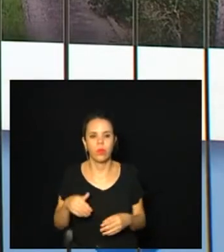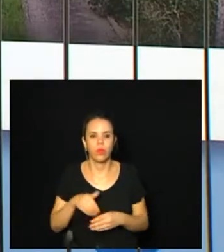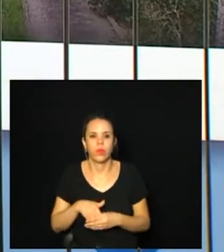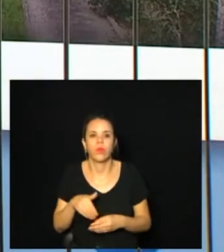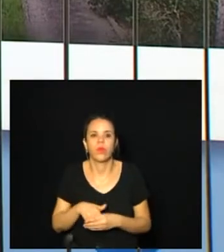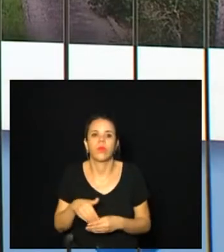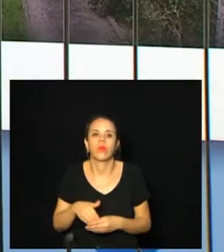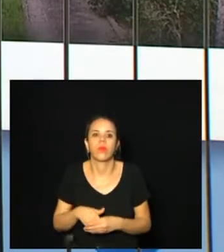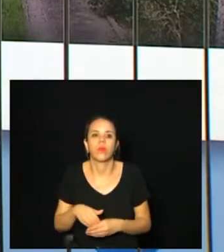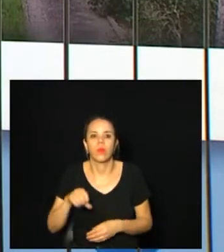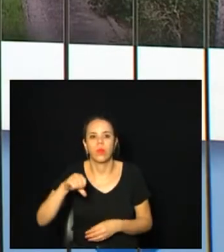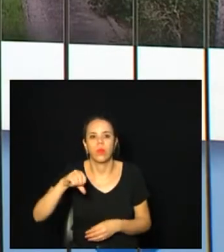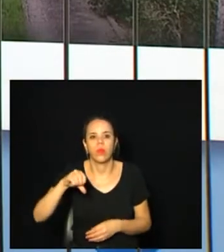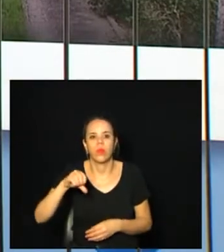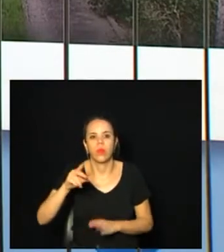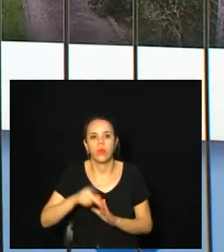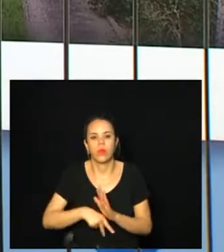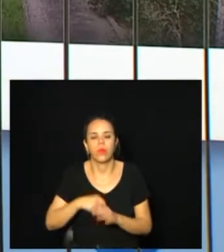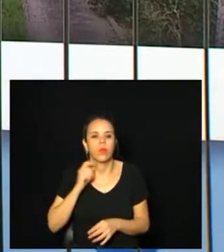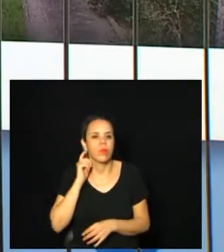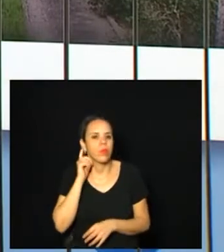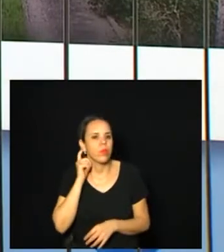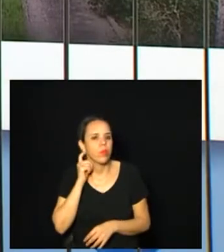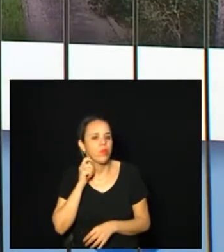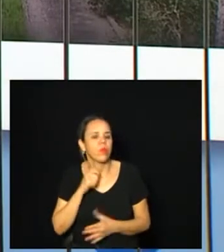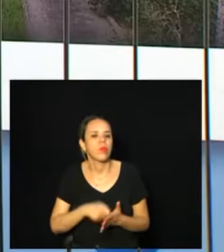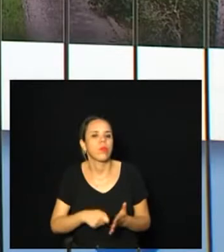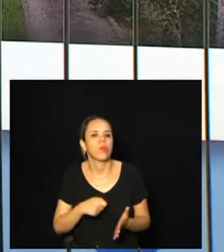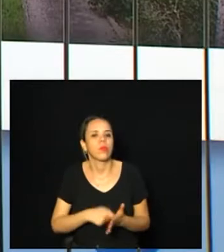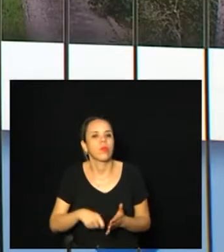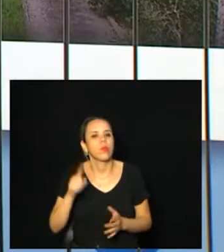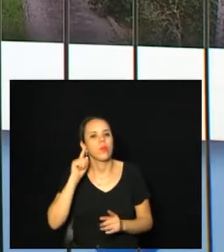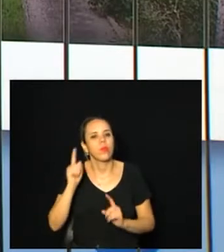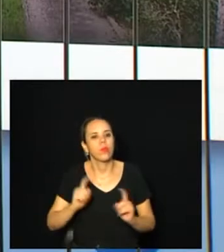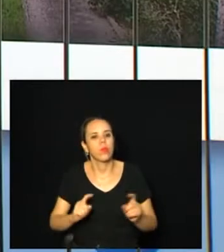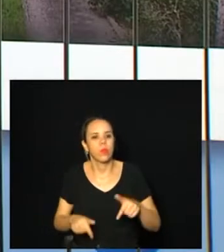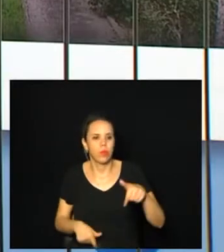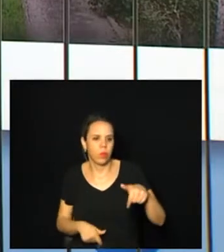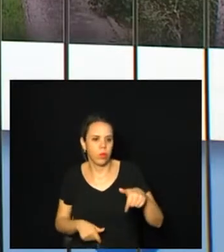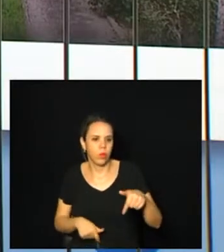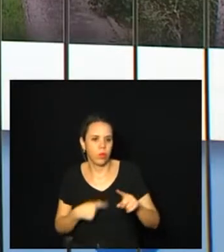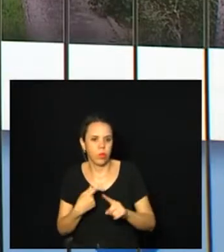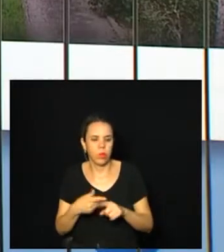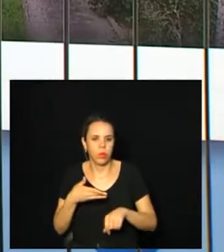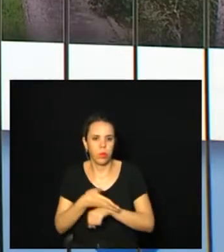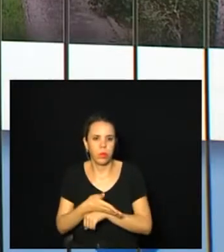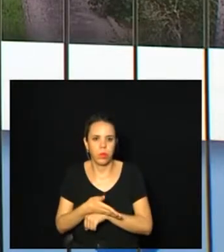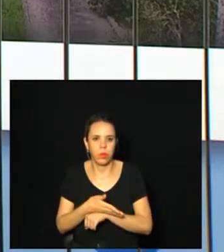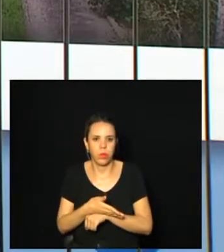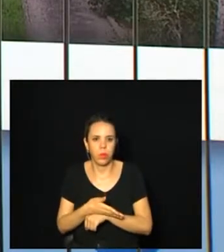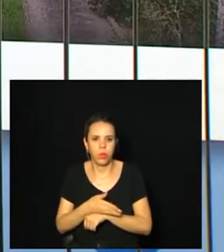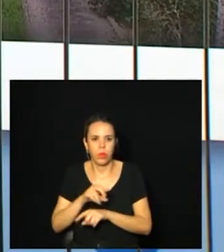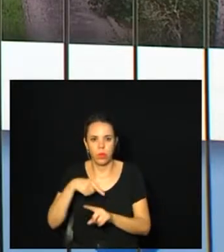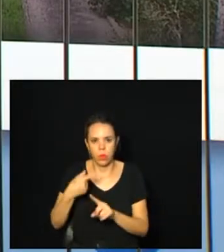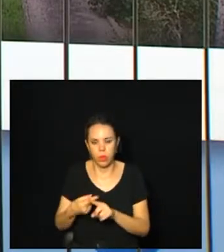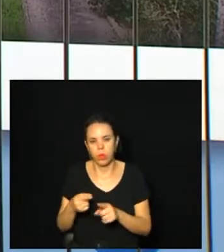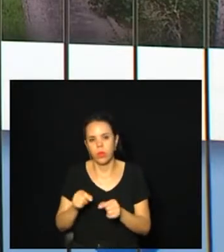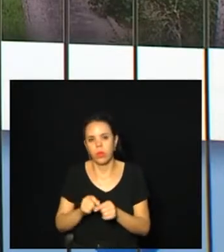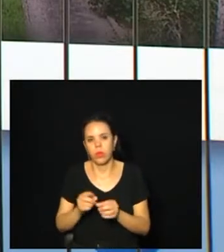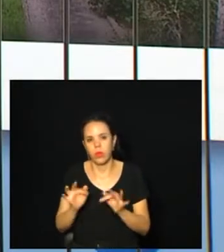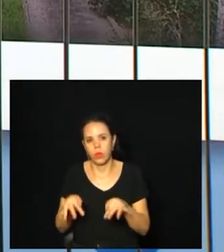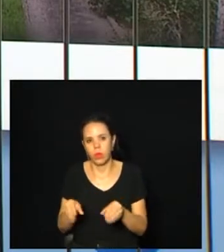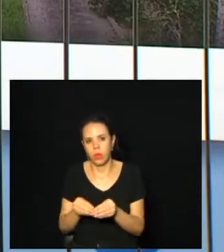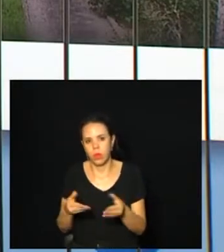votaram 9 projetos que estavam na pauta do dia e mais 7 que entraram na extra pauta. Ao